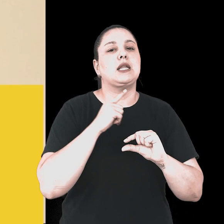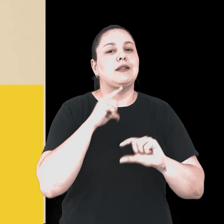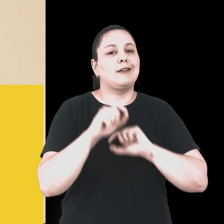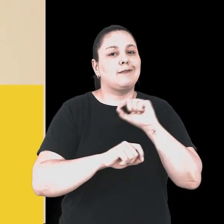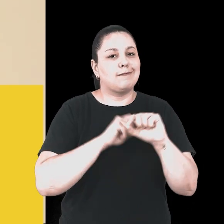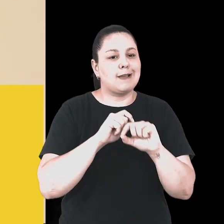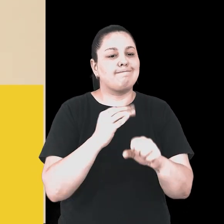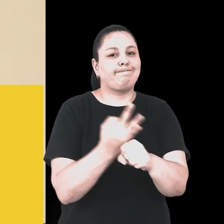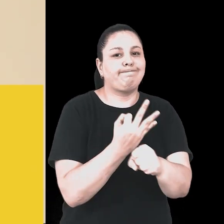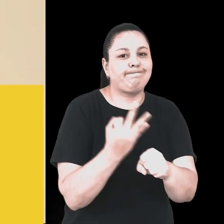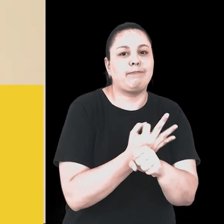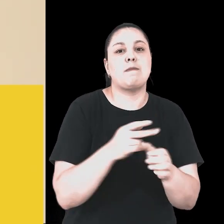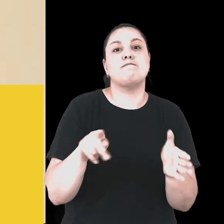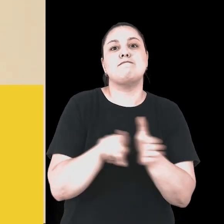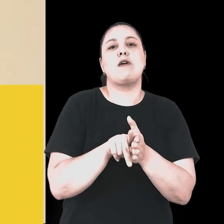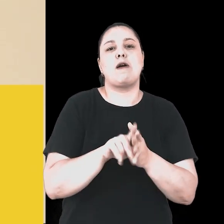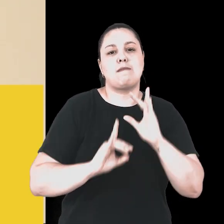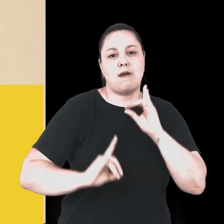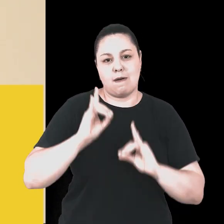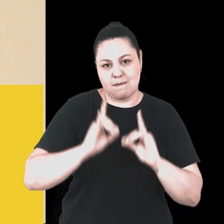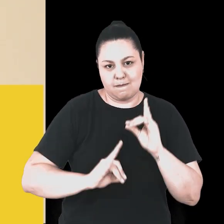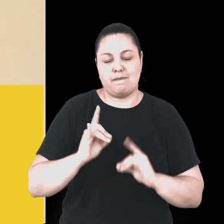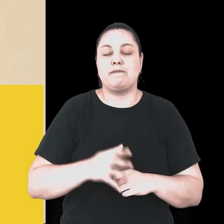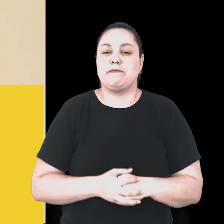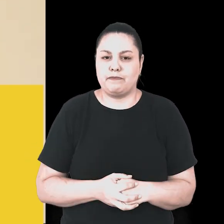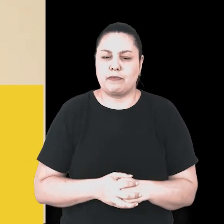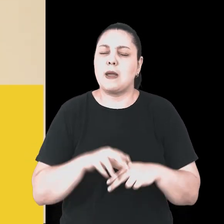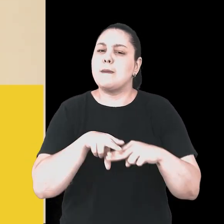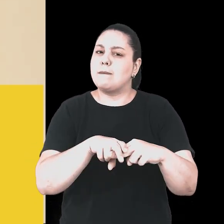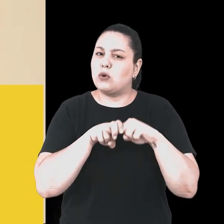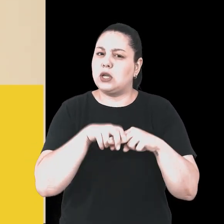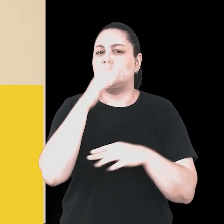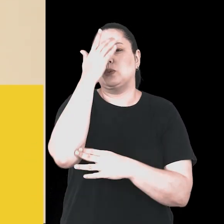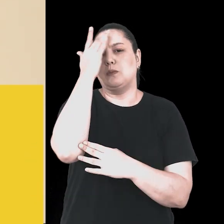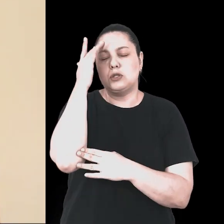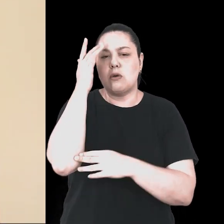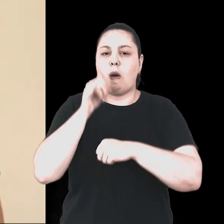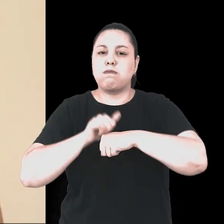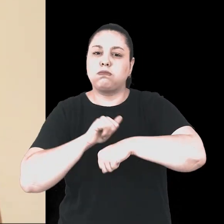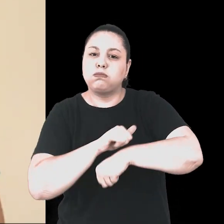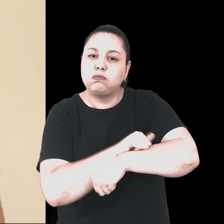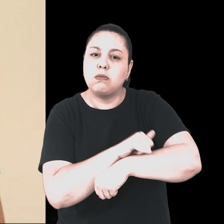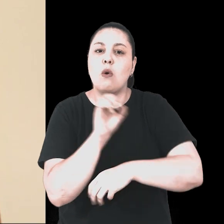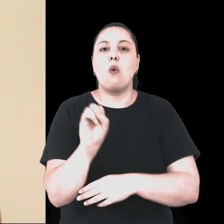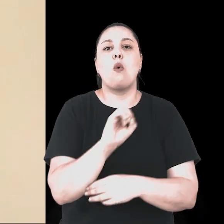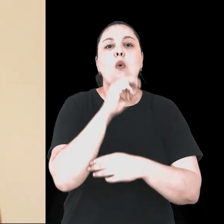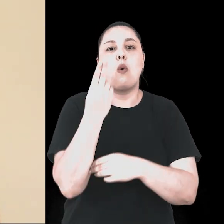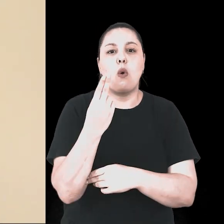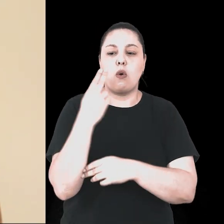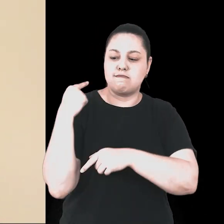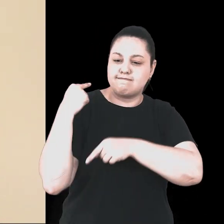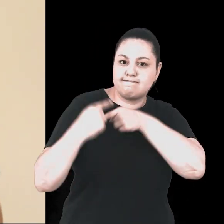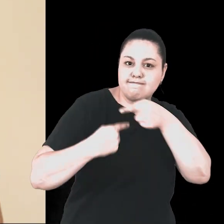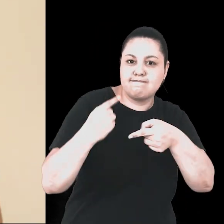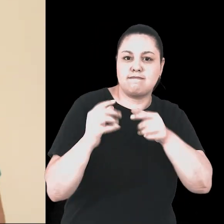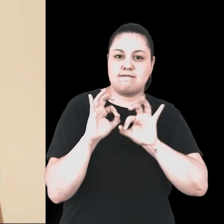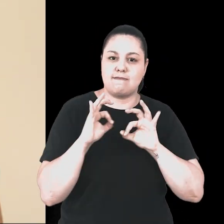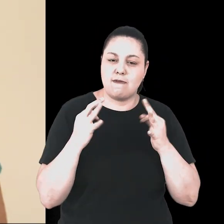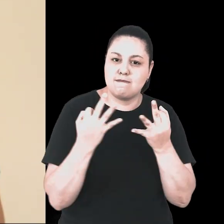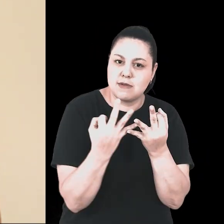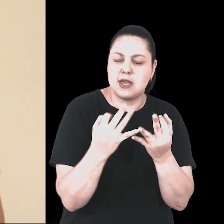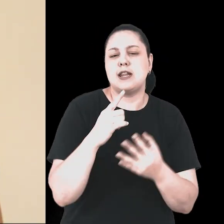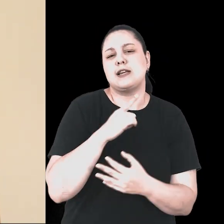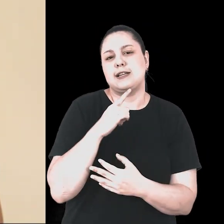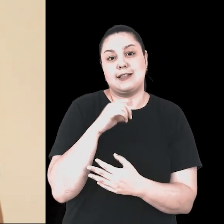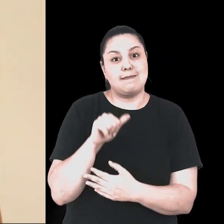à resistência à insulina. Por isso, pessoas com excesso de peso e ou fator genético